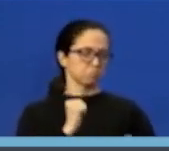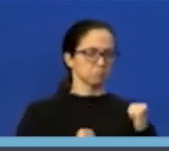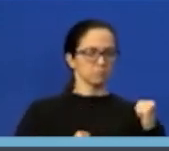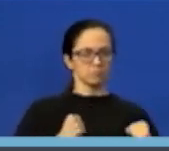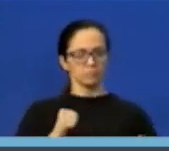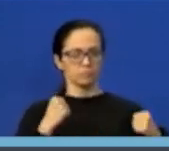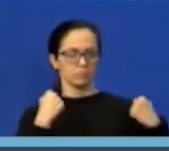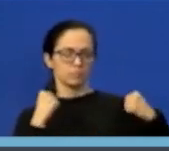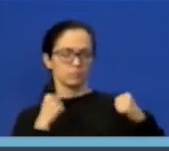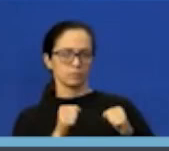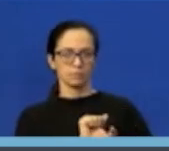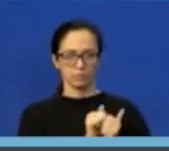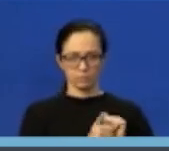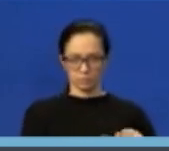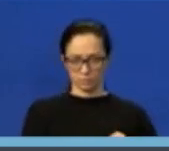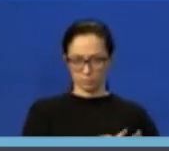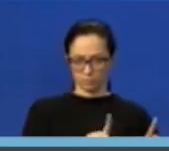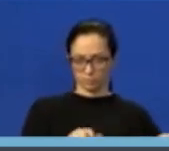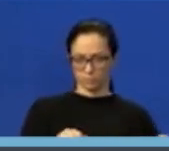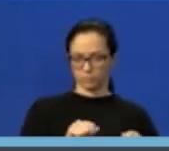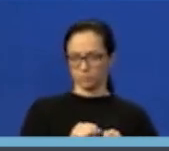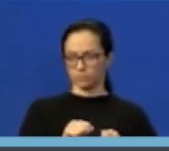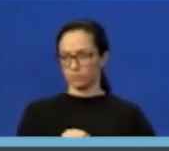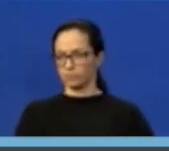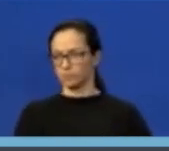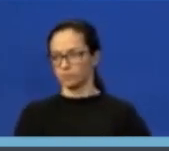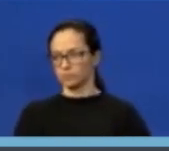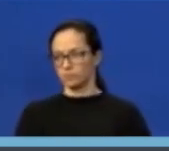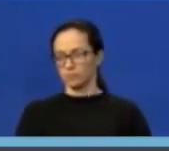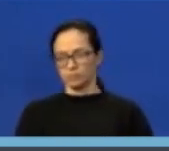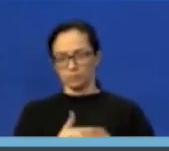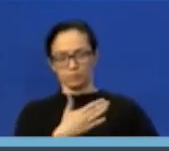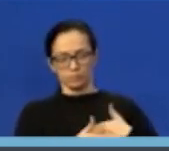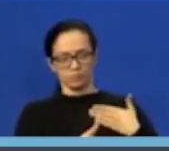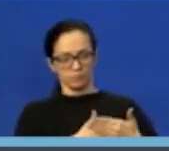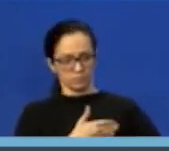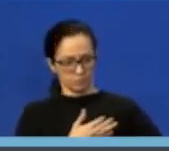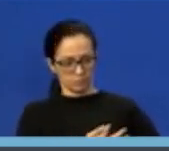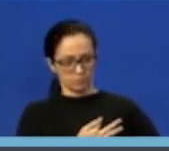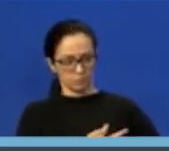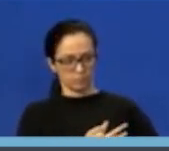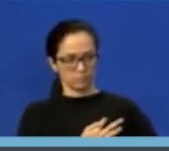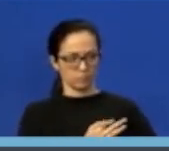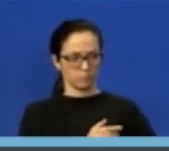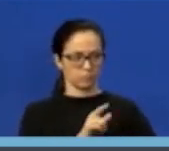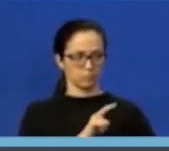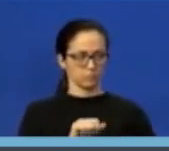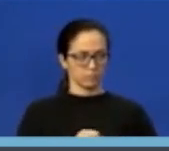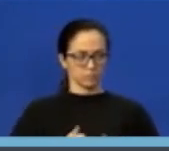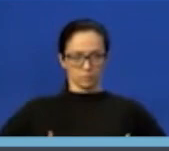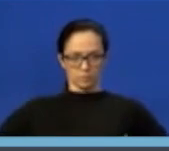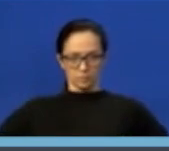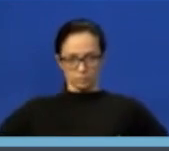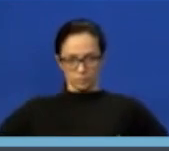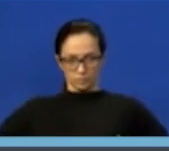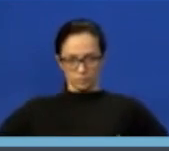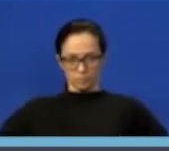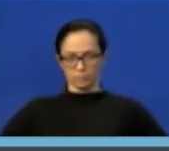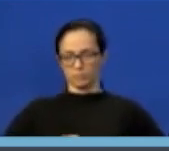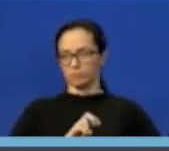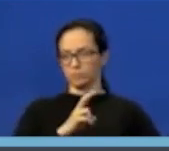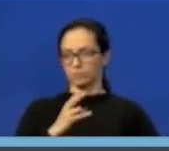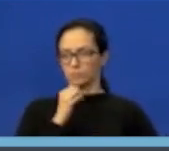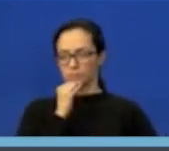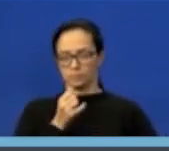que praticam atividade física, elas, em função da sobrecarga, muitas vezes no abdômen ou